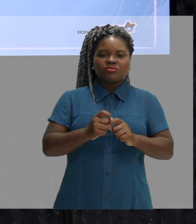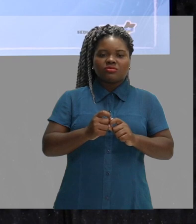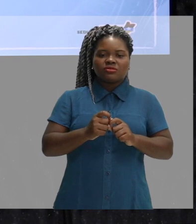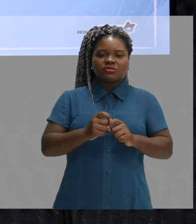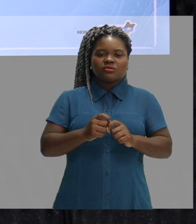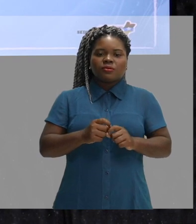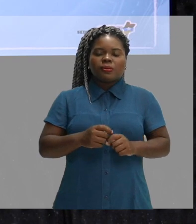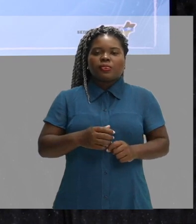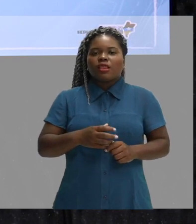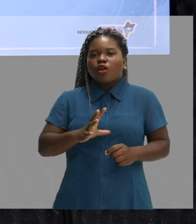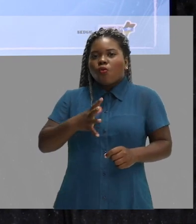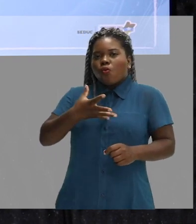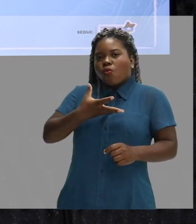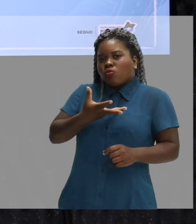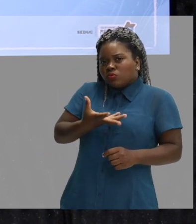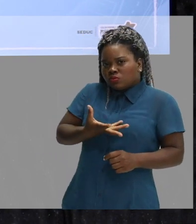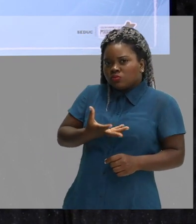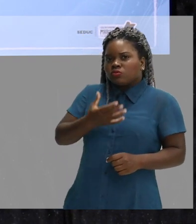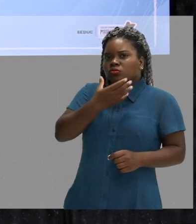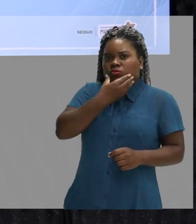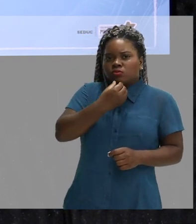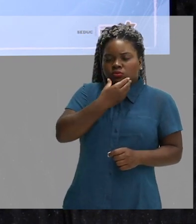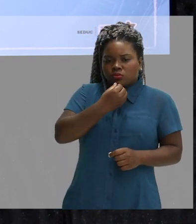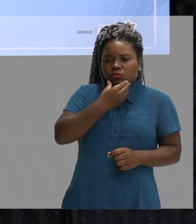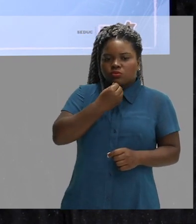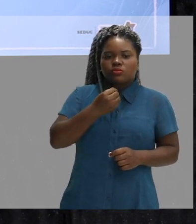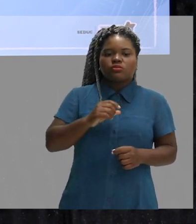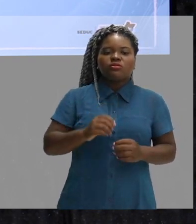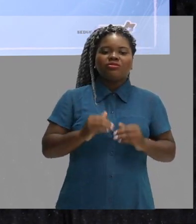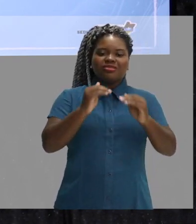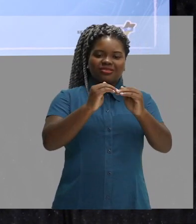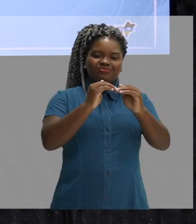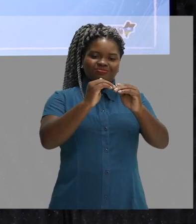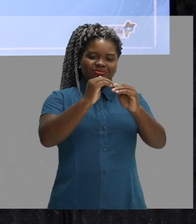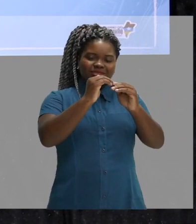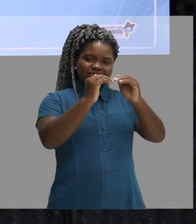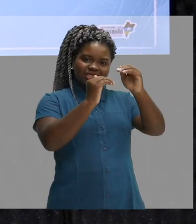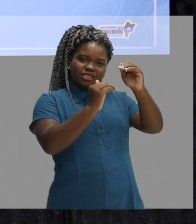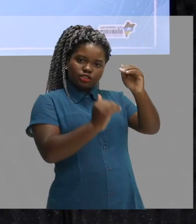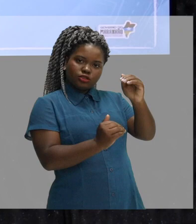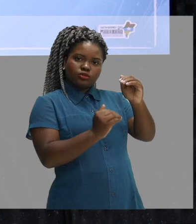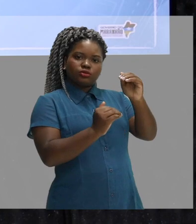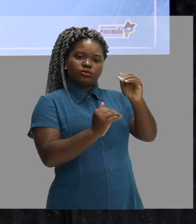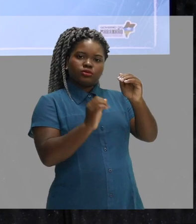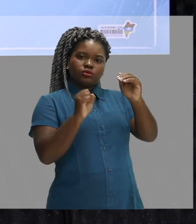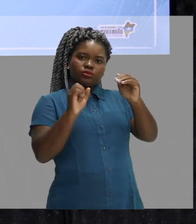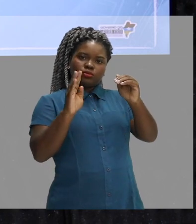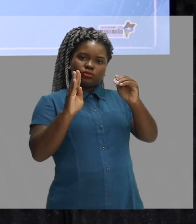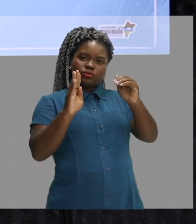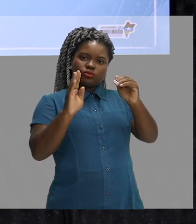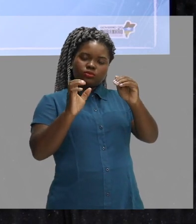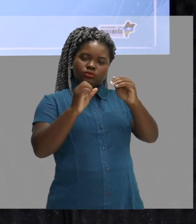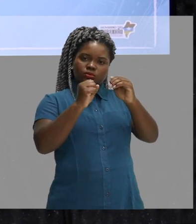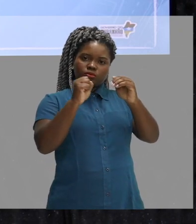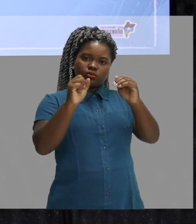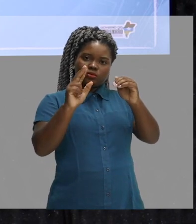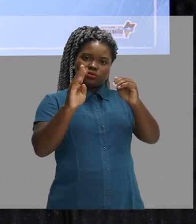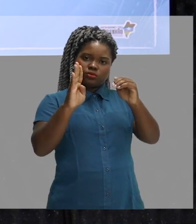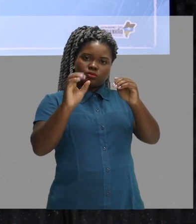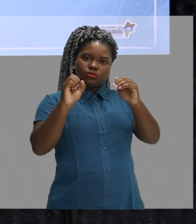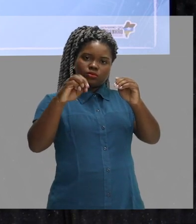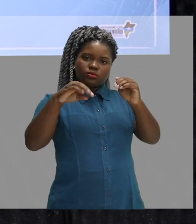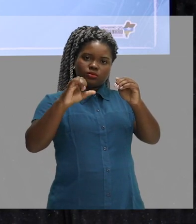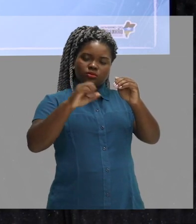de pacto de submissão. Submissão porque os indivíduos se submetem ao poder de um governante, de